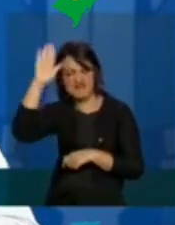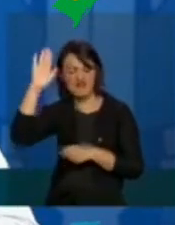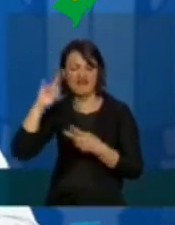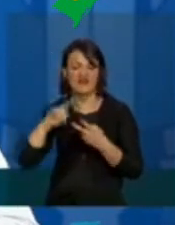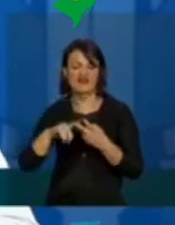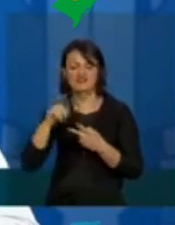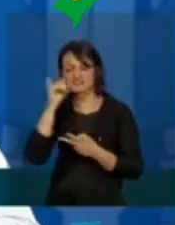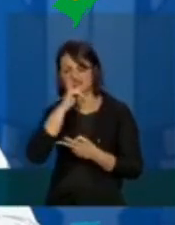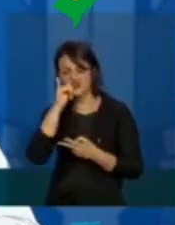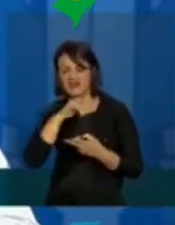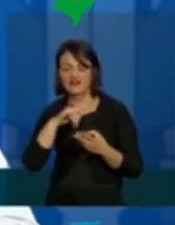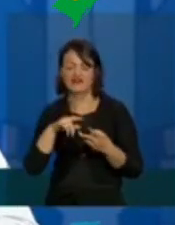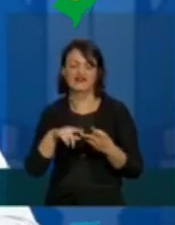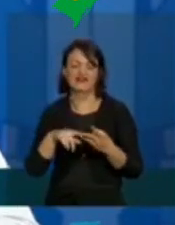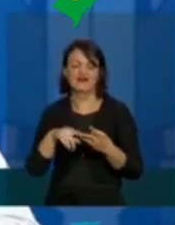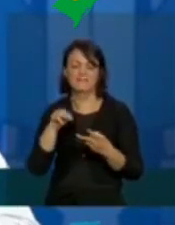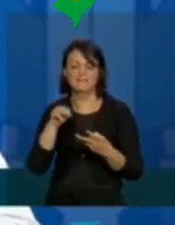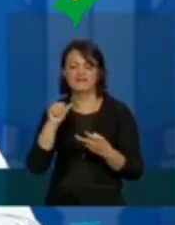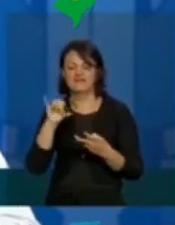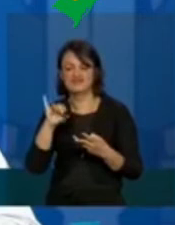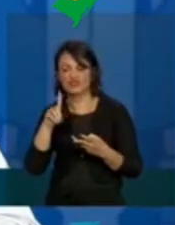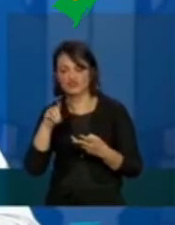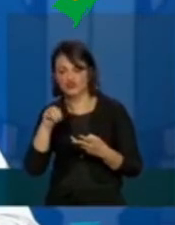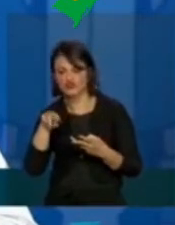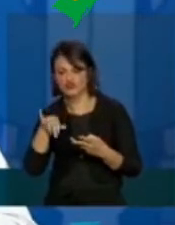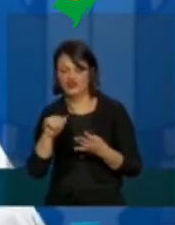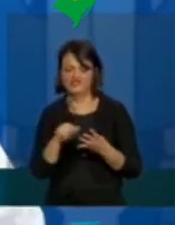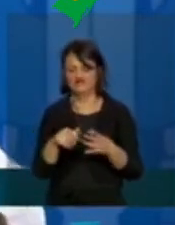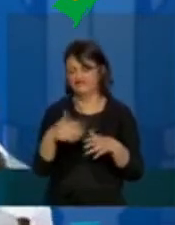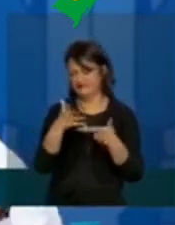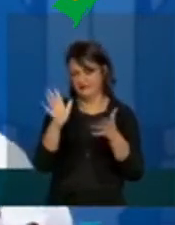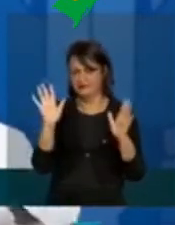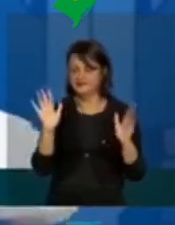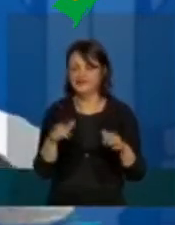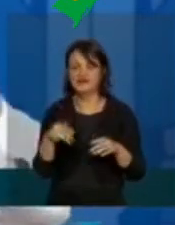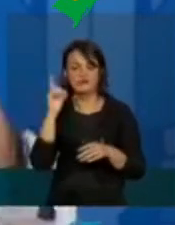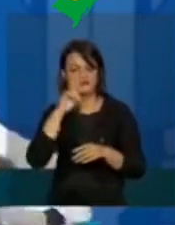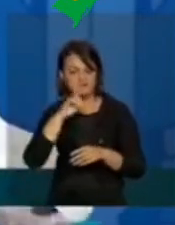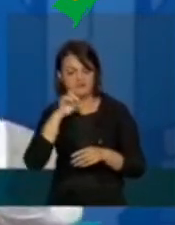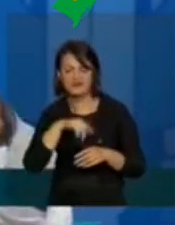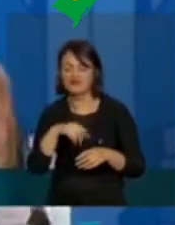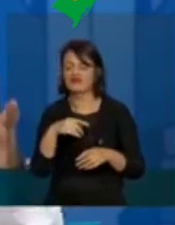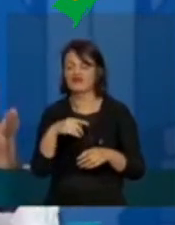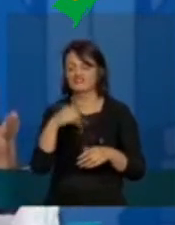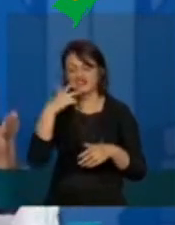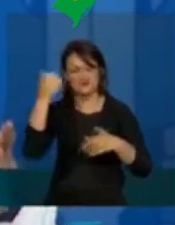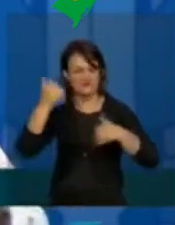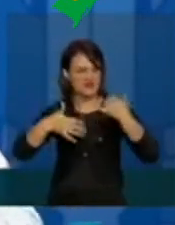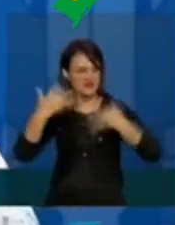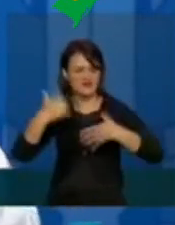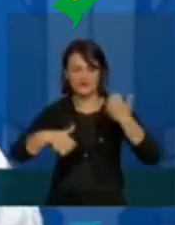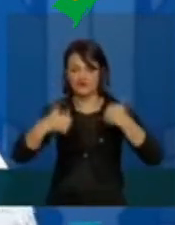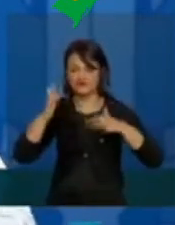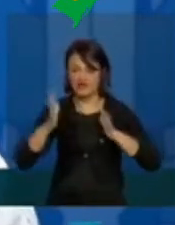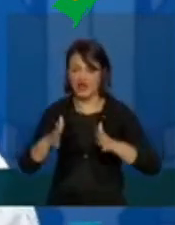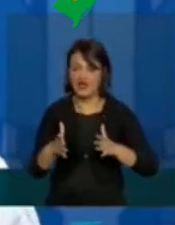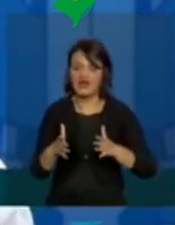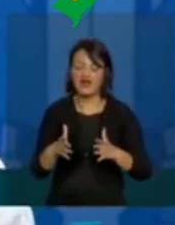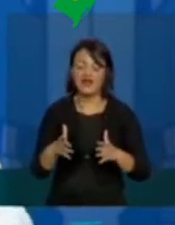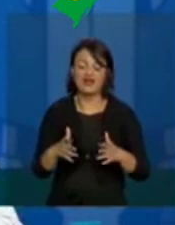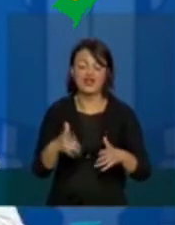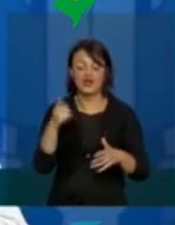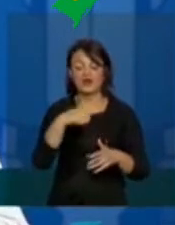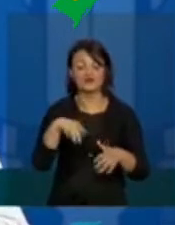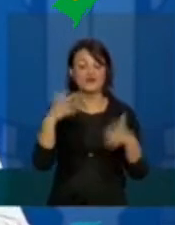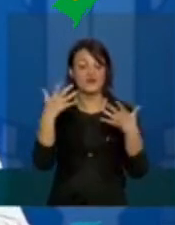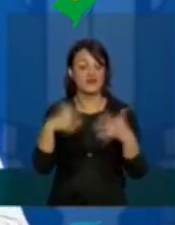países como Itália, Macedônia, enfim, Estados Unidos, já citamos aqui várias vezes, nós não